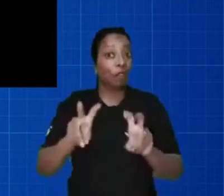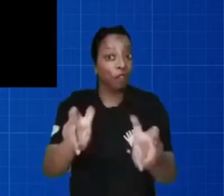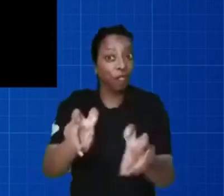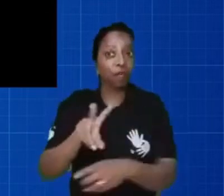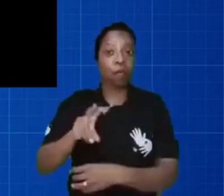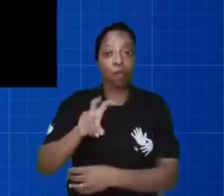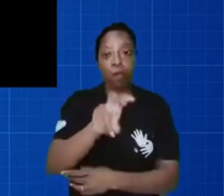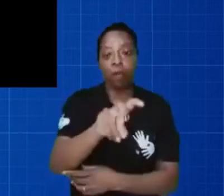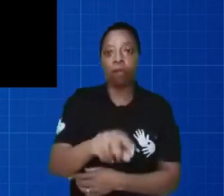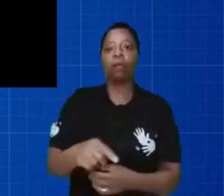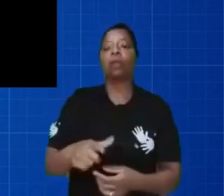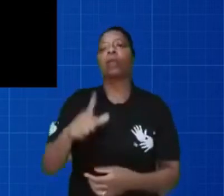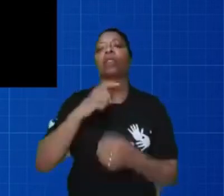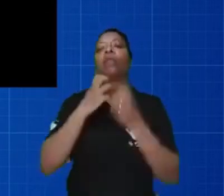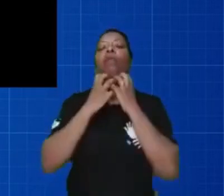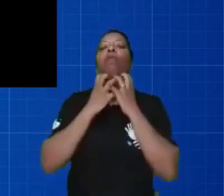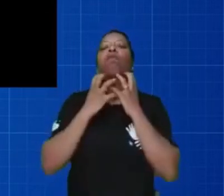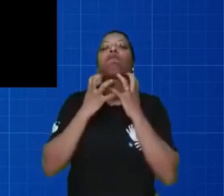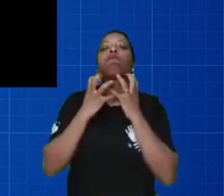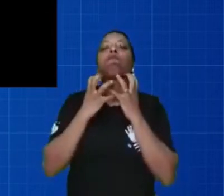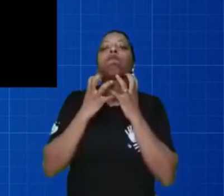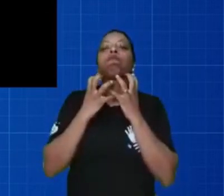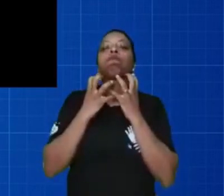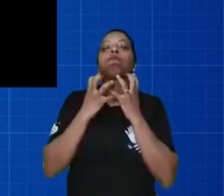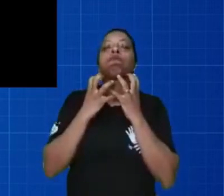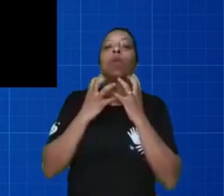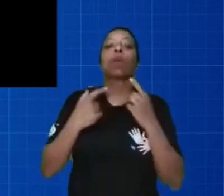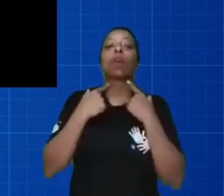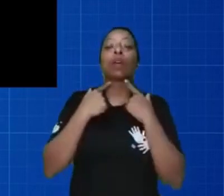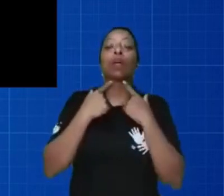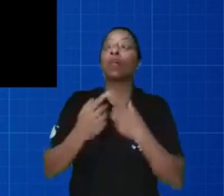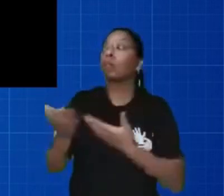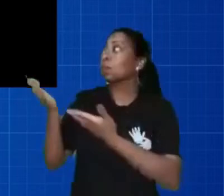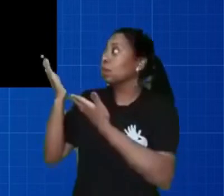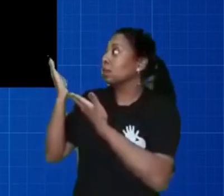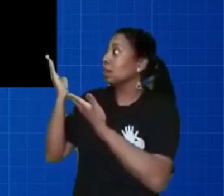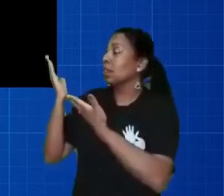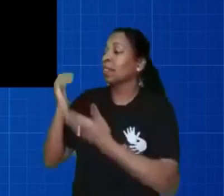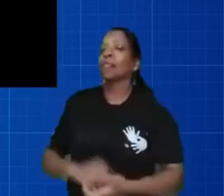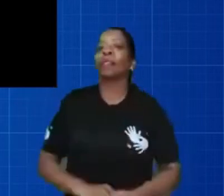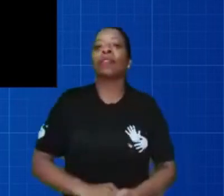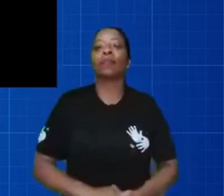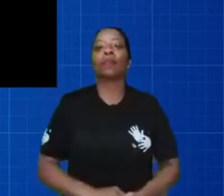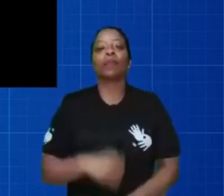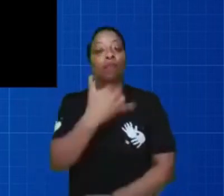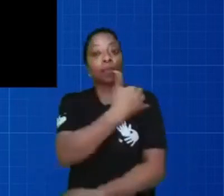ali. A vacinação é para os bebês e também adultos precisam